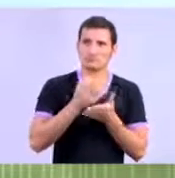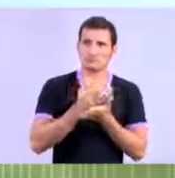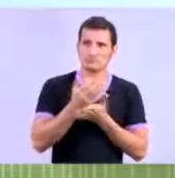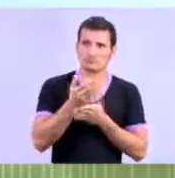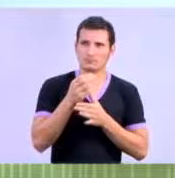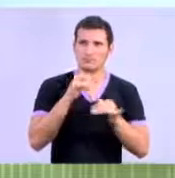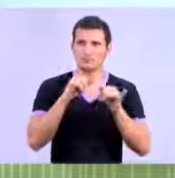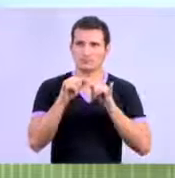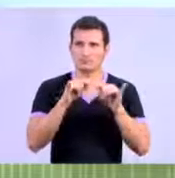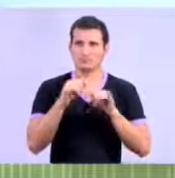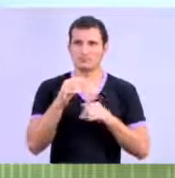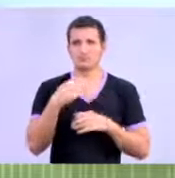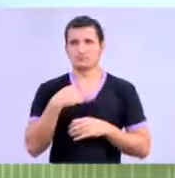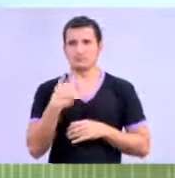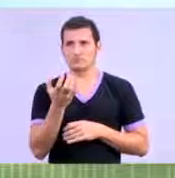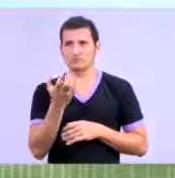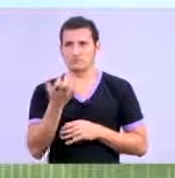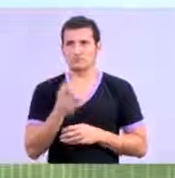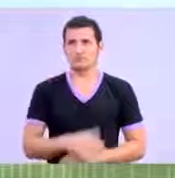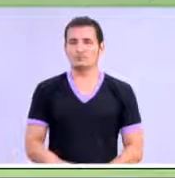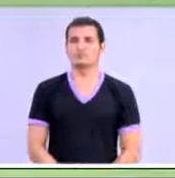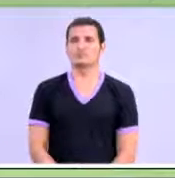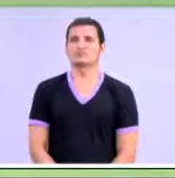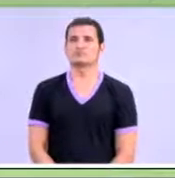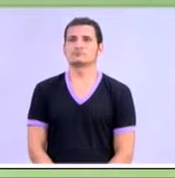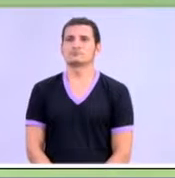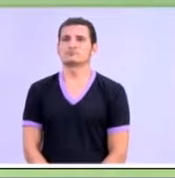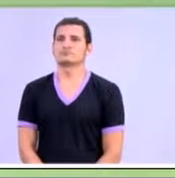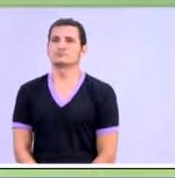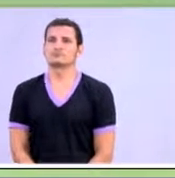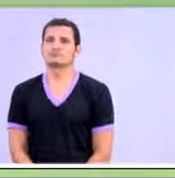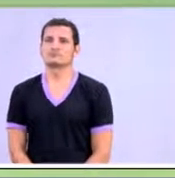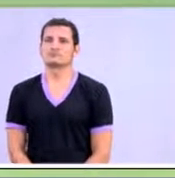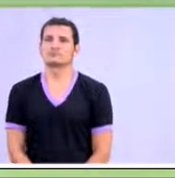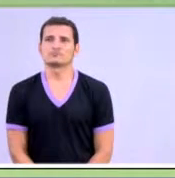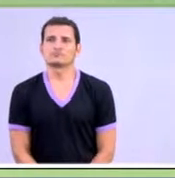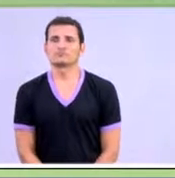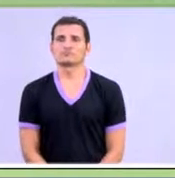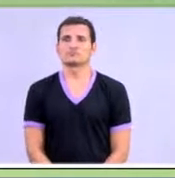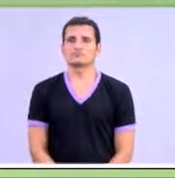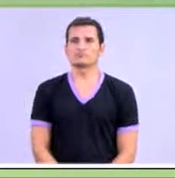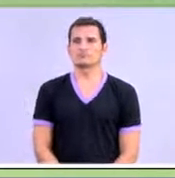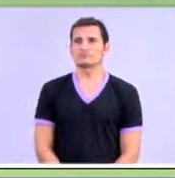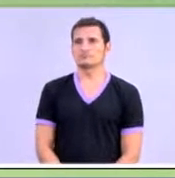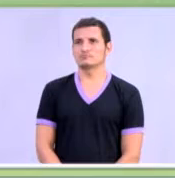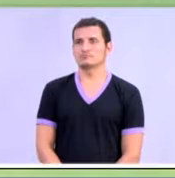com as informações que eu quero. Olha lá, eu iria criar um construtor,